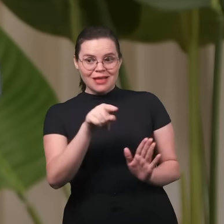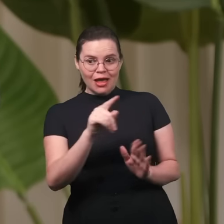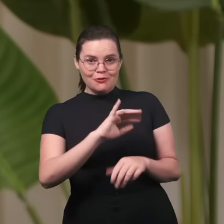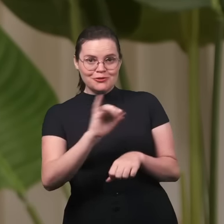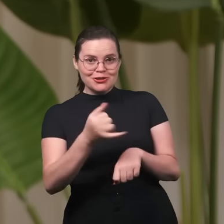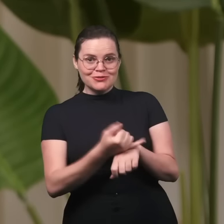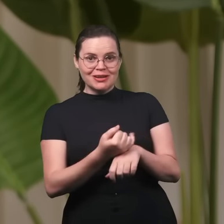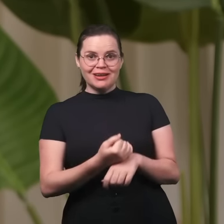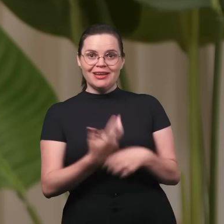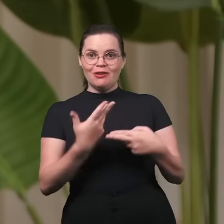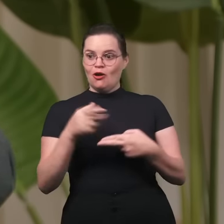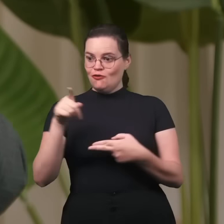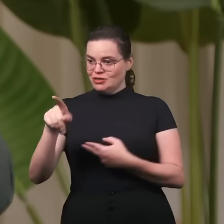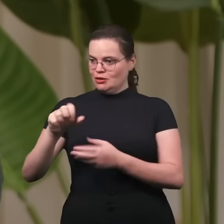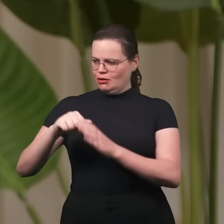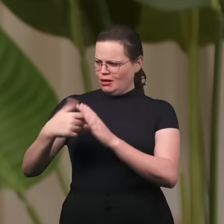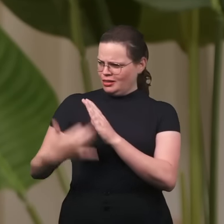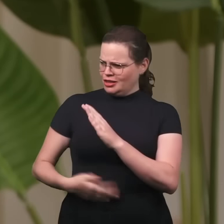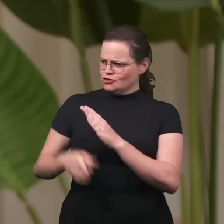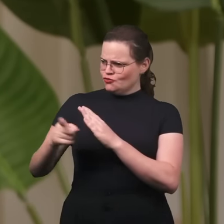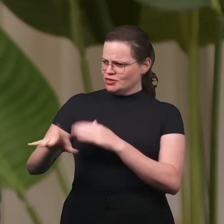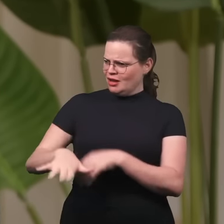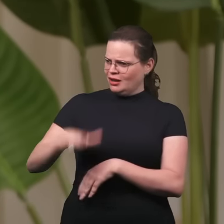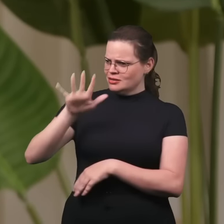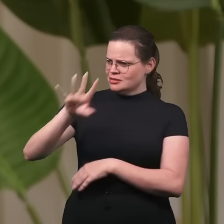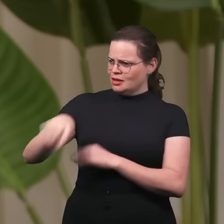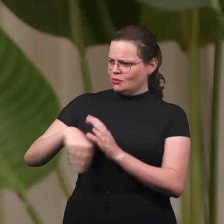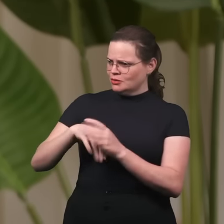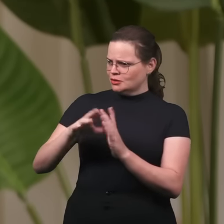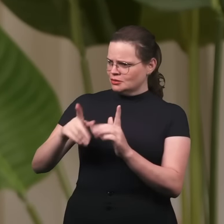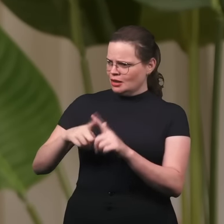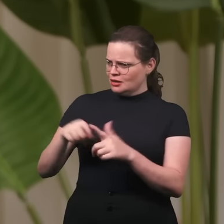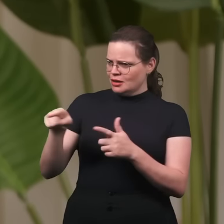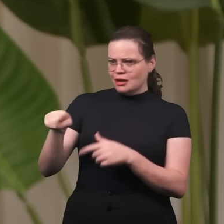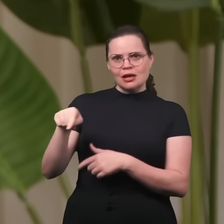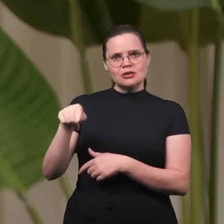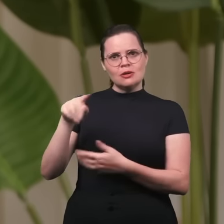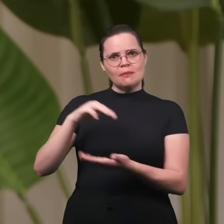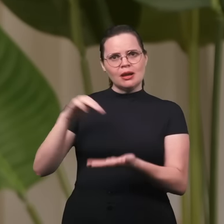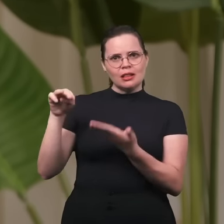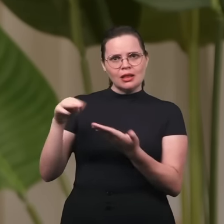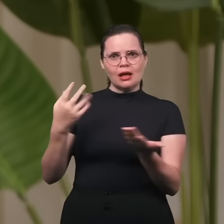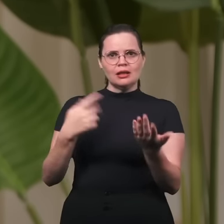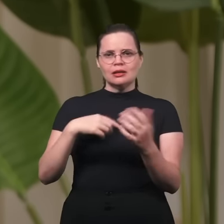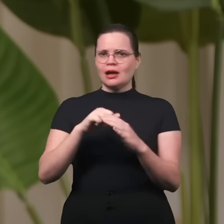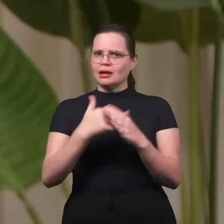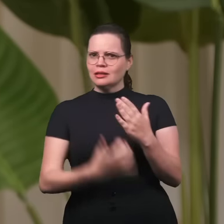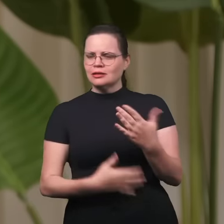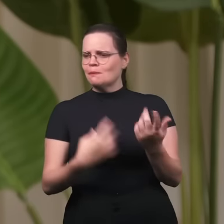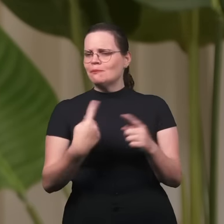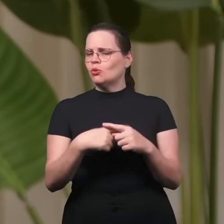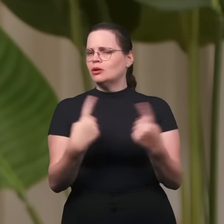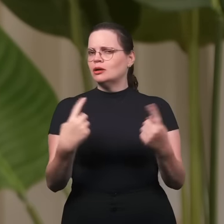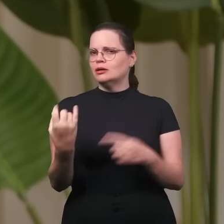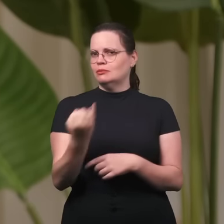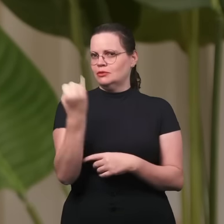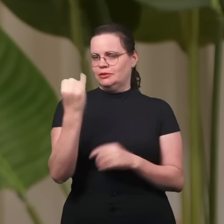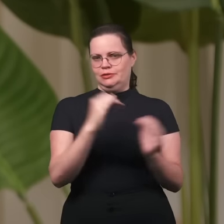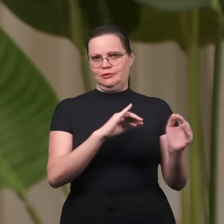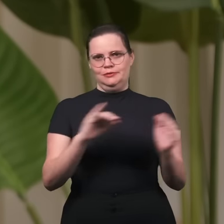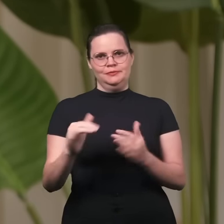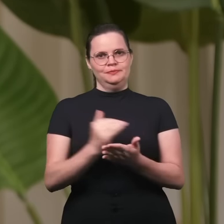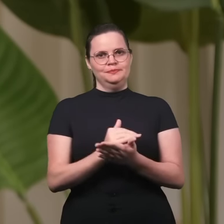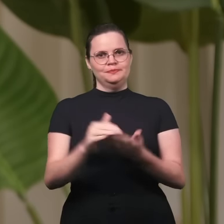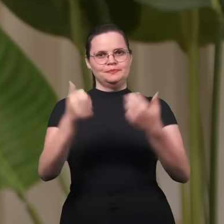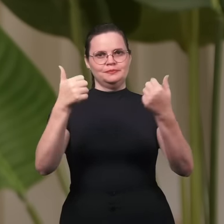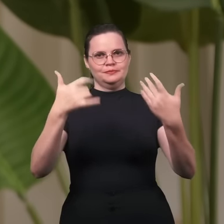a característica que é nascido na obra do Espírito Santo. Então, nós vamos entrar nesse tema agora, queridos,